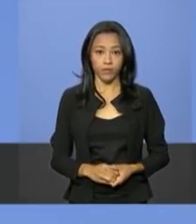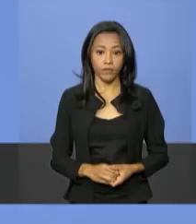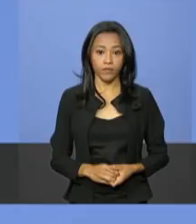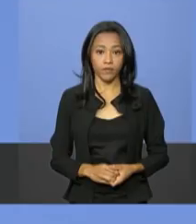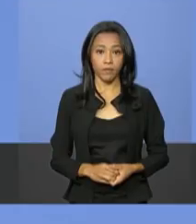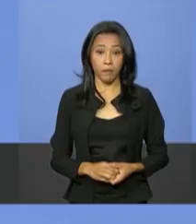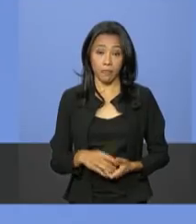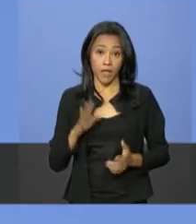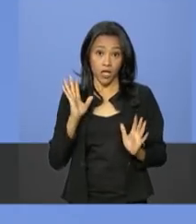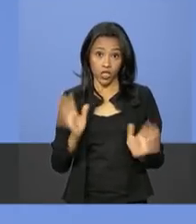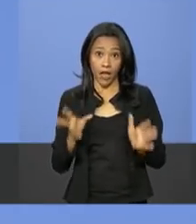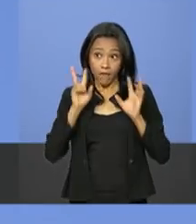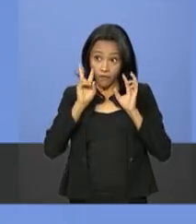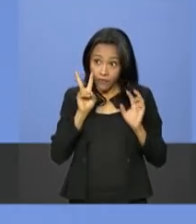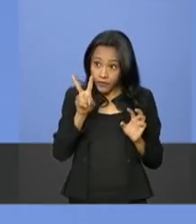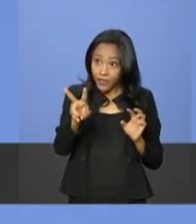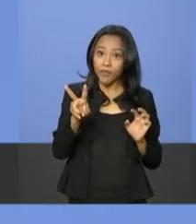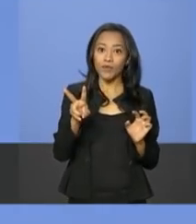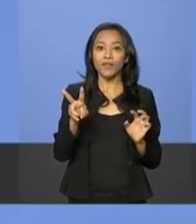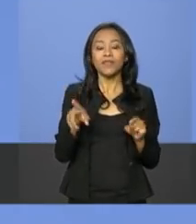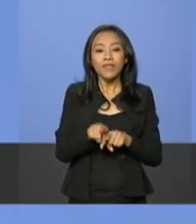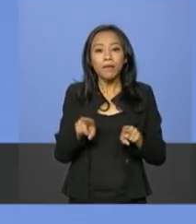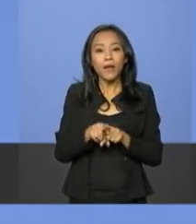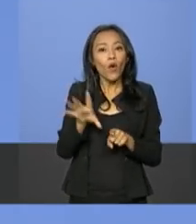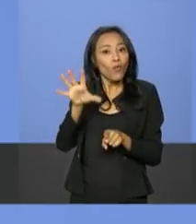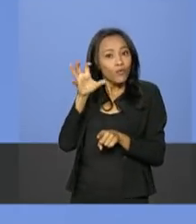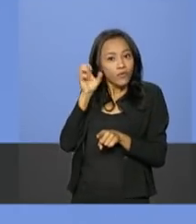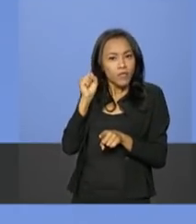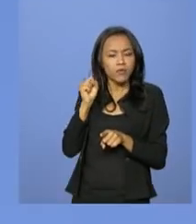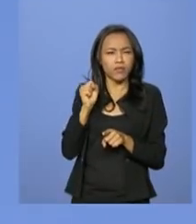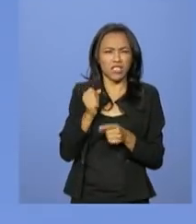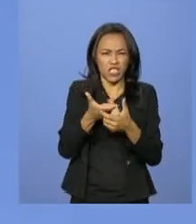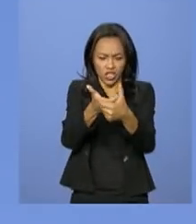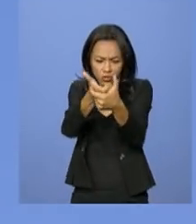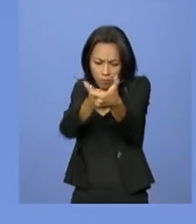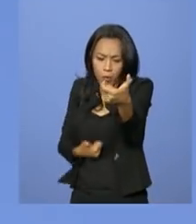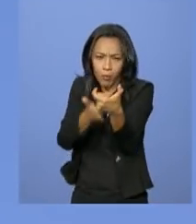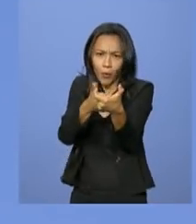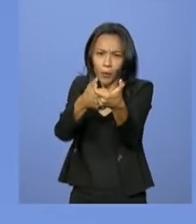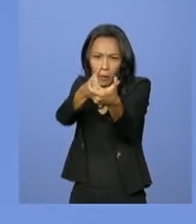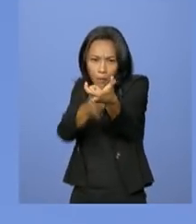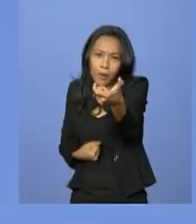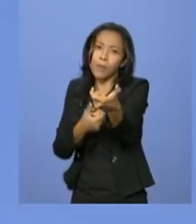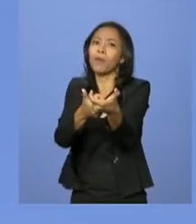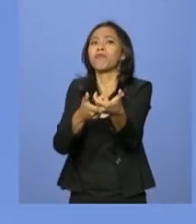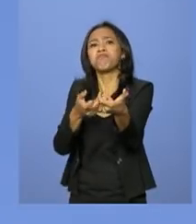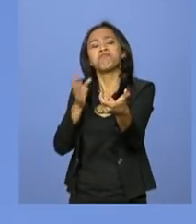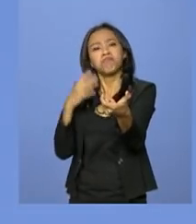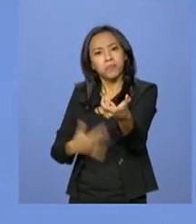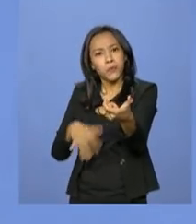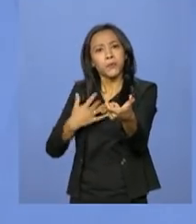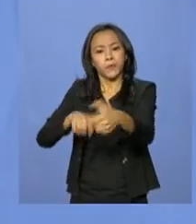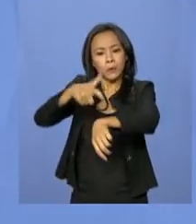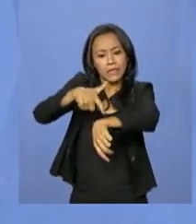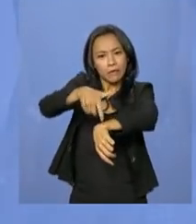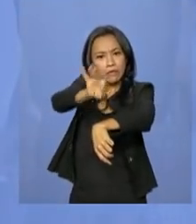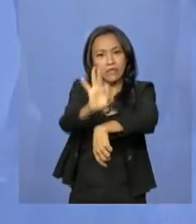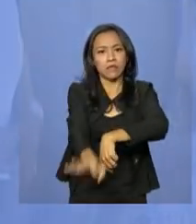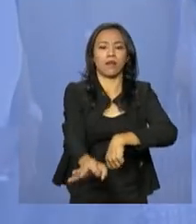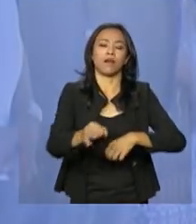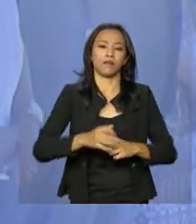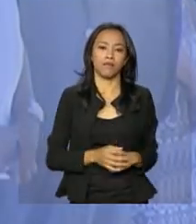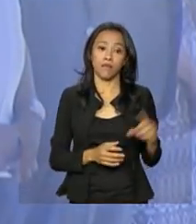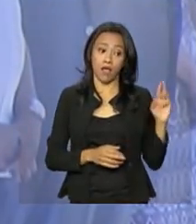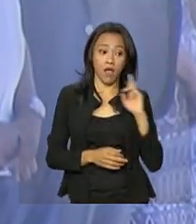Nós vimos e ouvimos aí a salva de 21 tiros, que também é cronometrada. Isso mesmo, Mara.